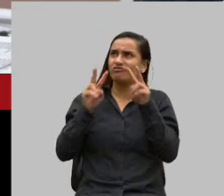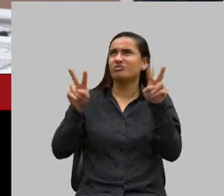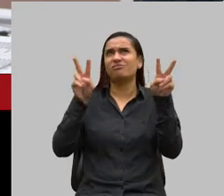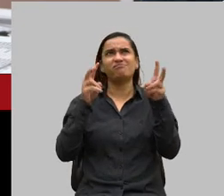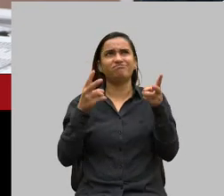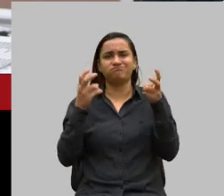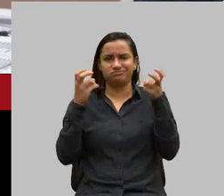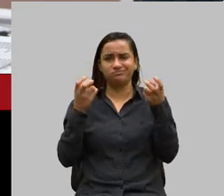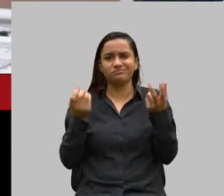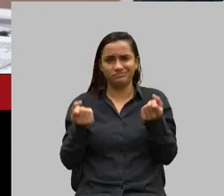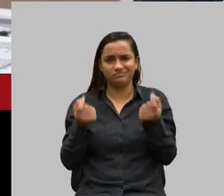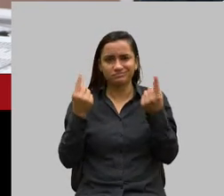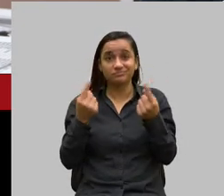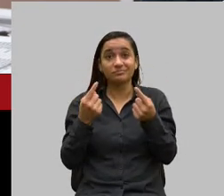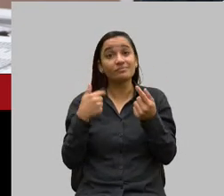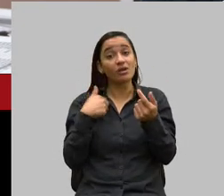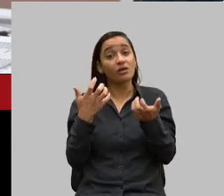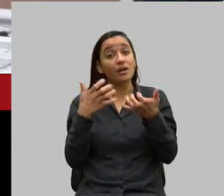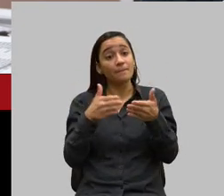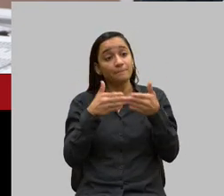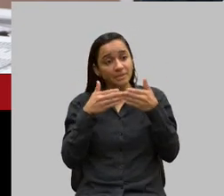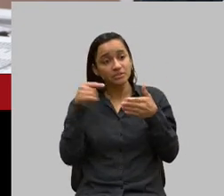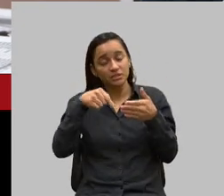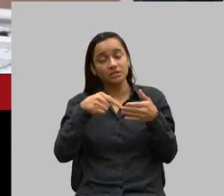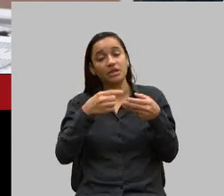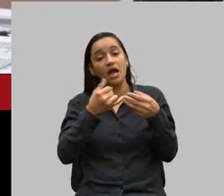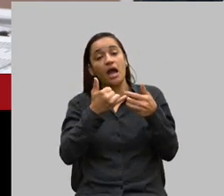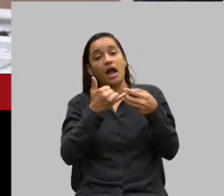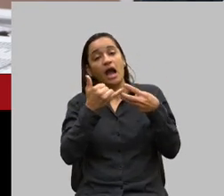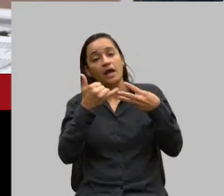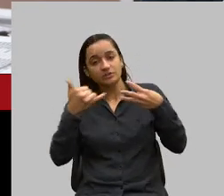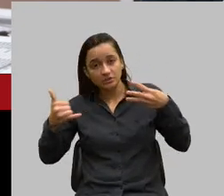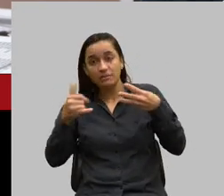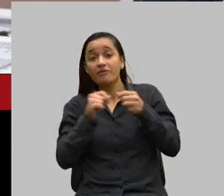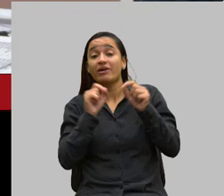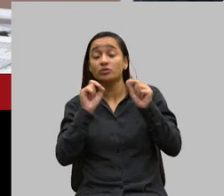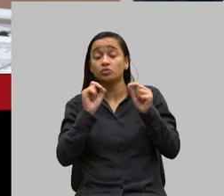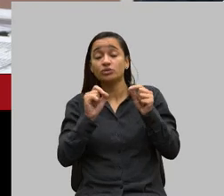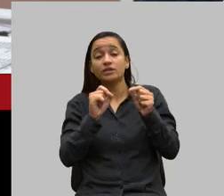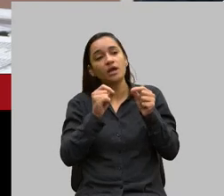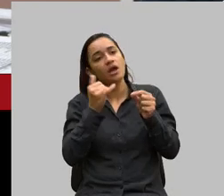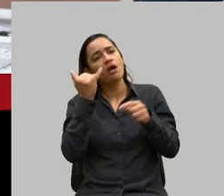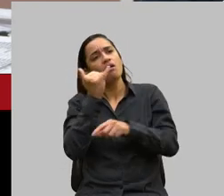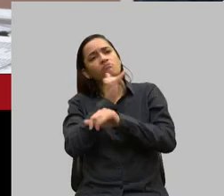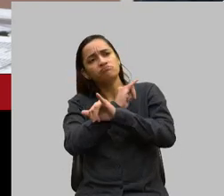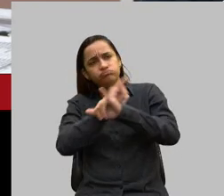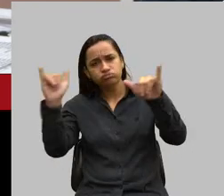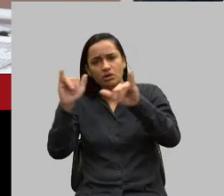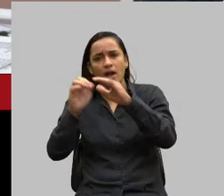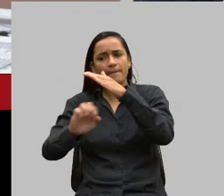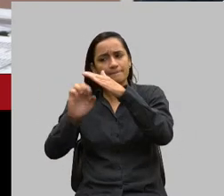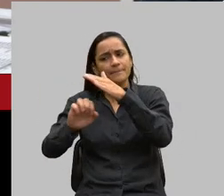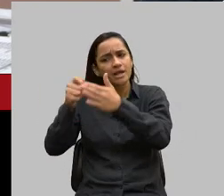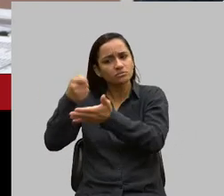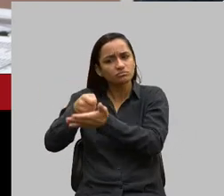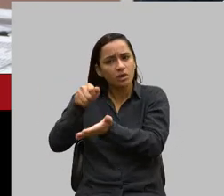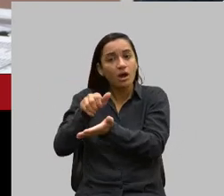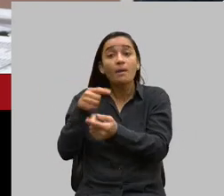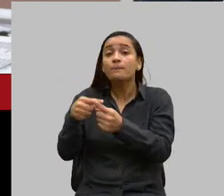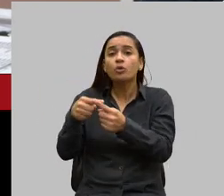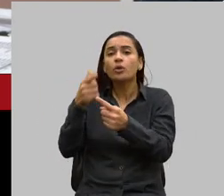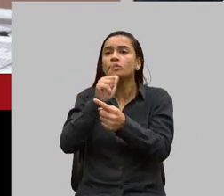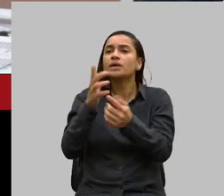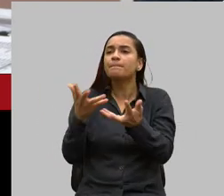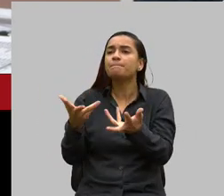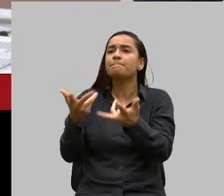semig notific asse essas empresas para que a gente possa melhorar a questão visual das nossas cidades e eu falo que principalmente a região